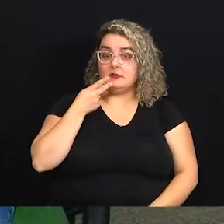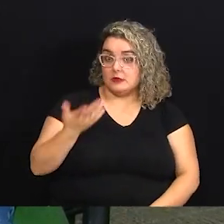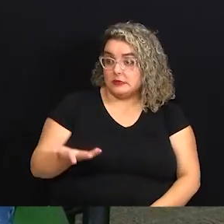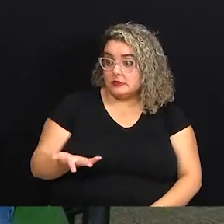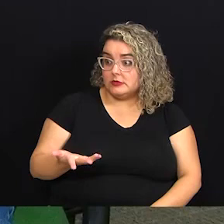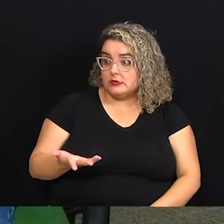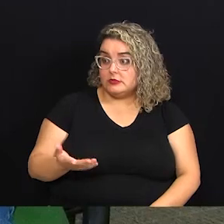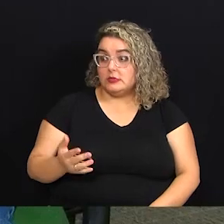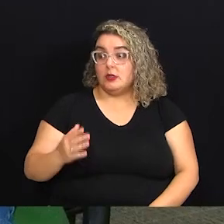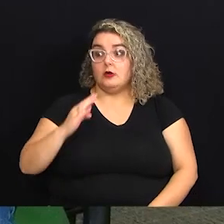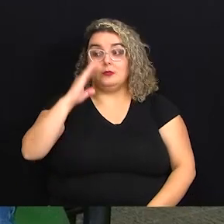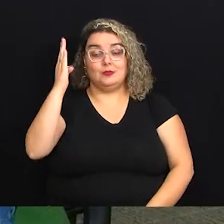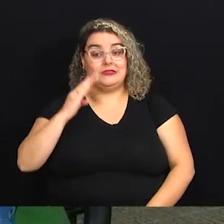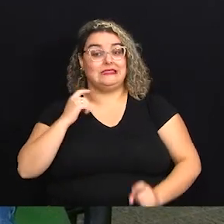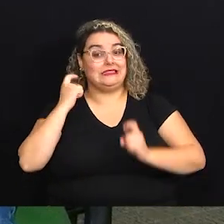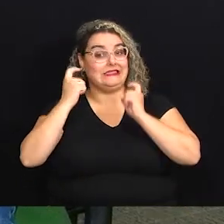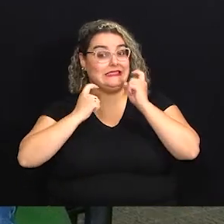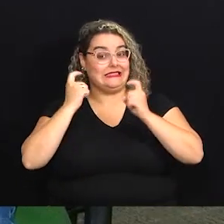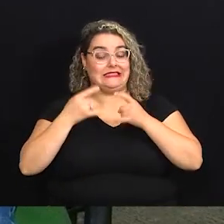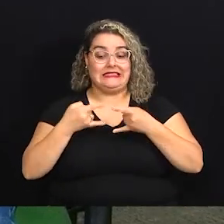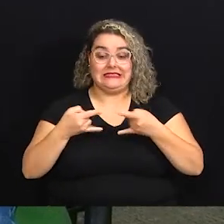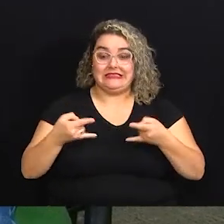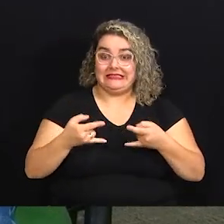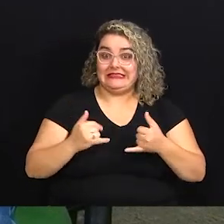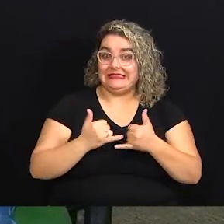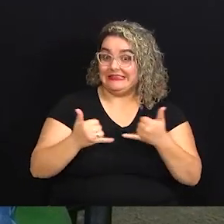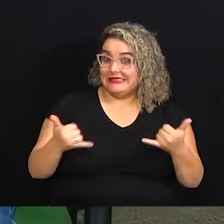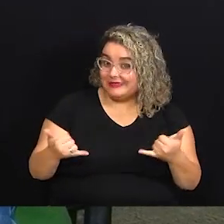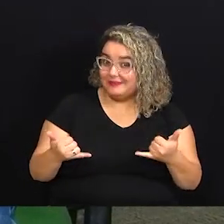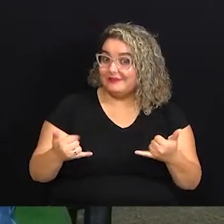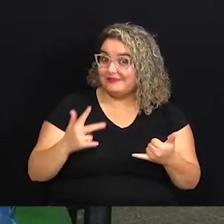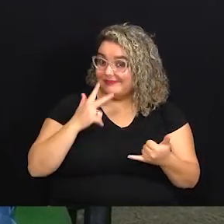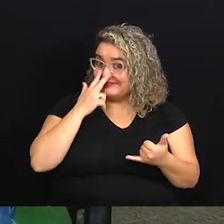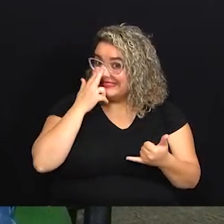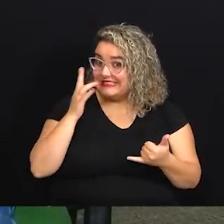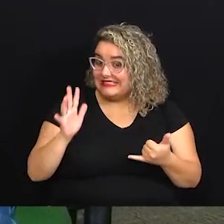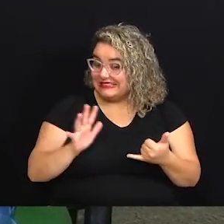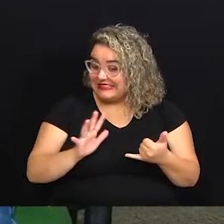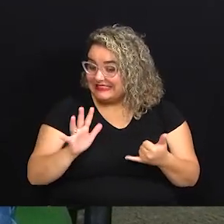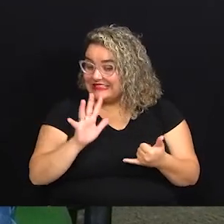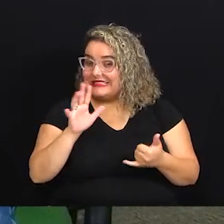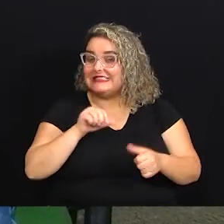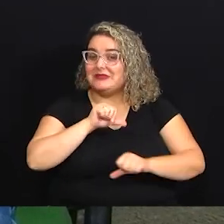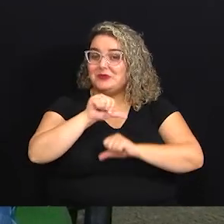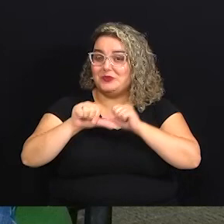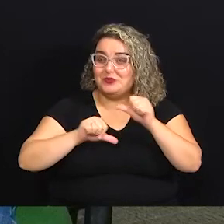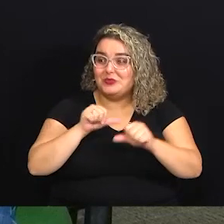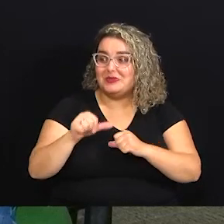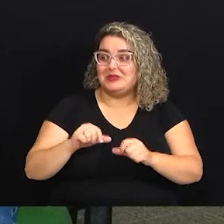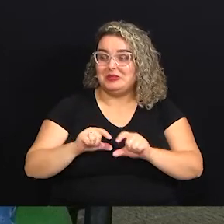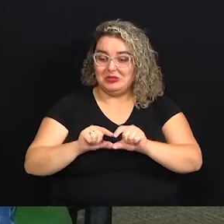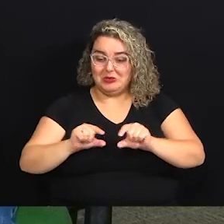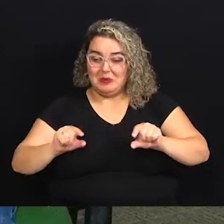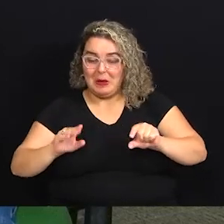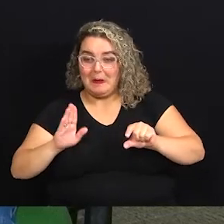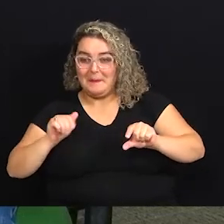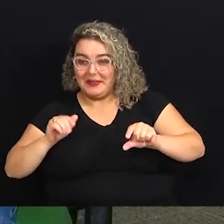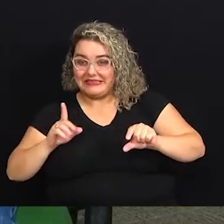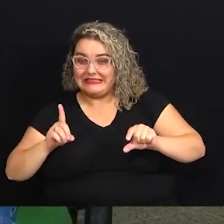comentando, o brasileiro está preocupado aí com essa conta de energia que parece que está subindo, teve mudanças de bandeira ao